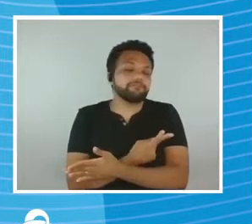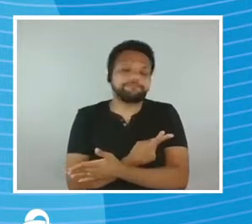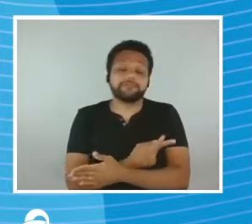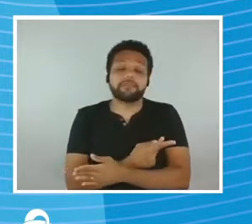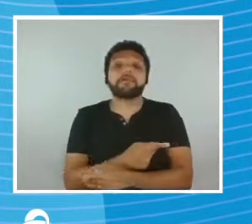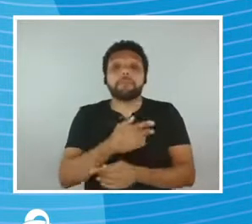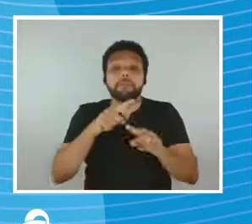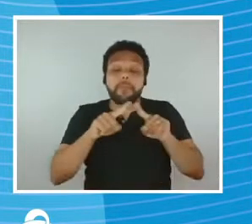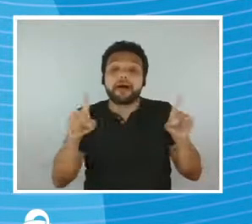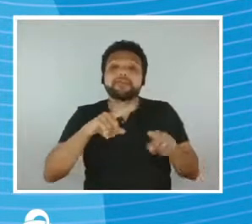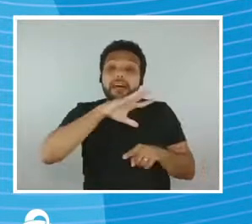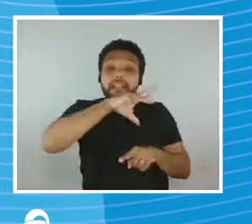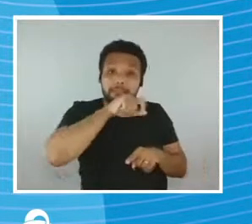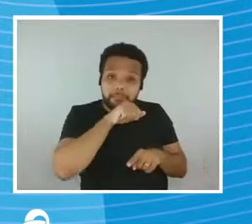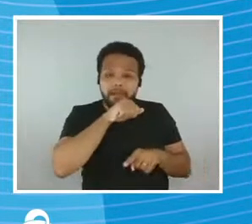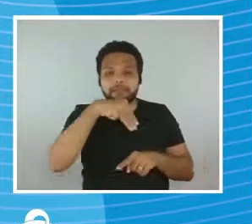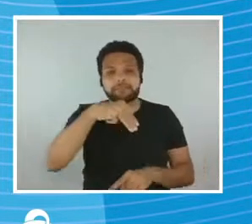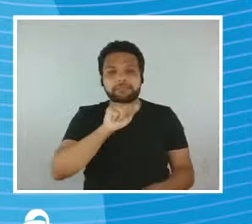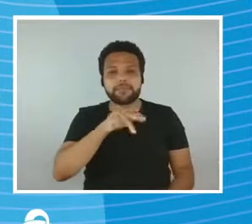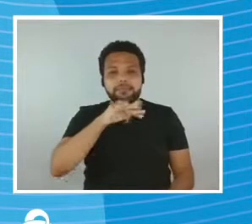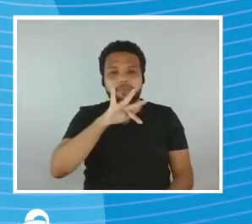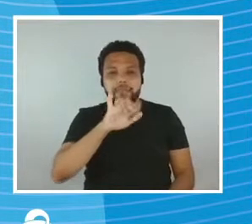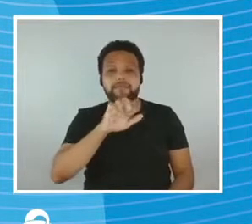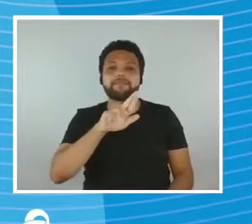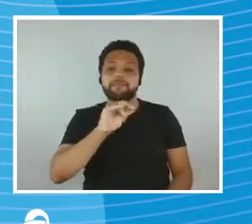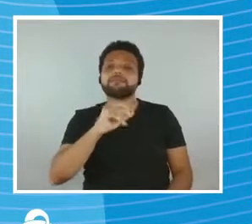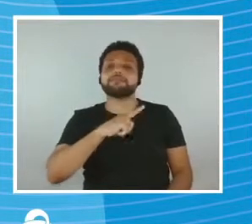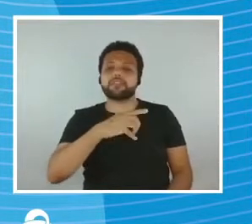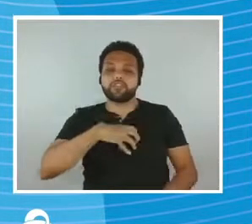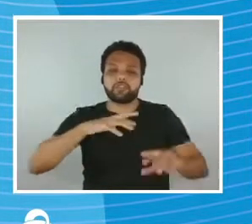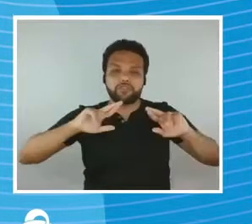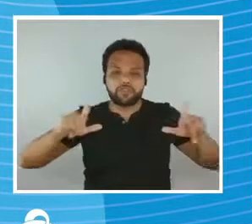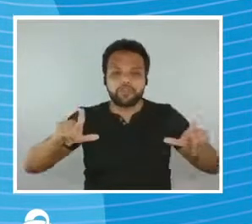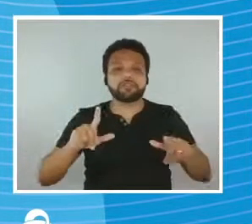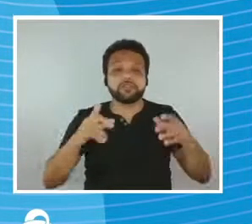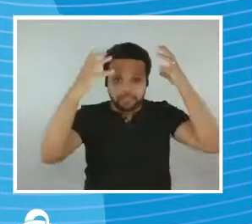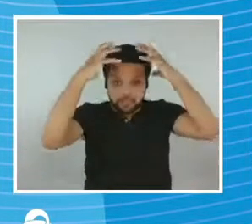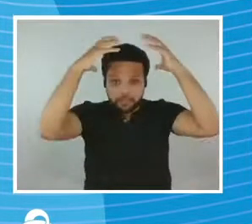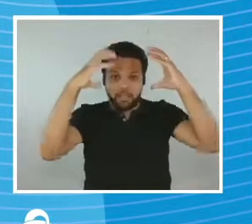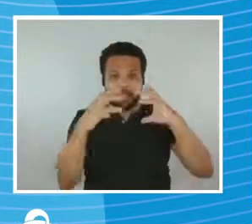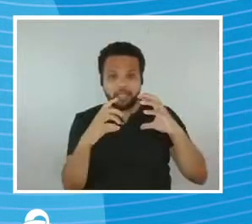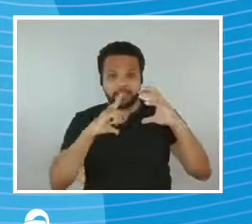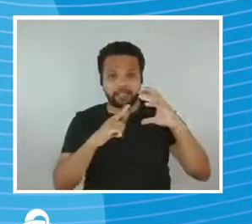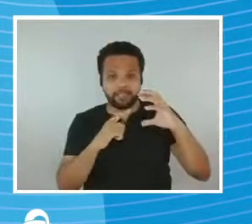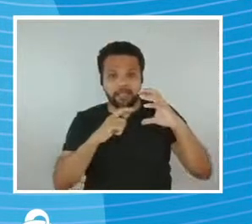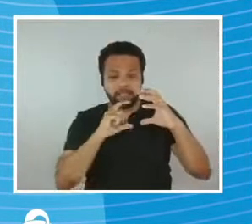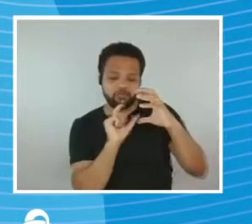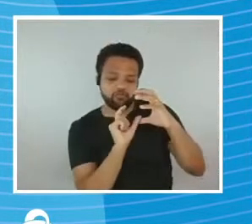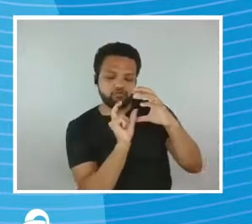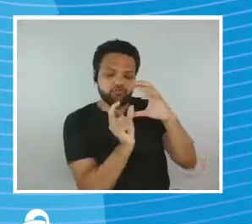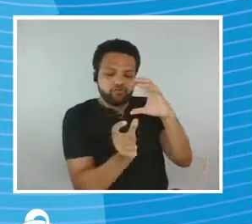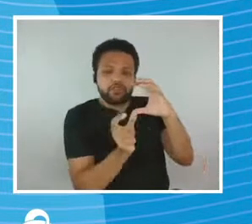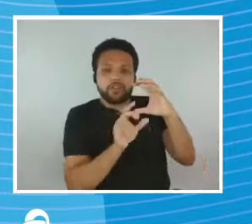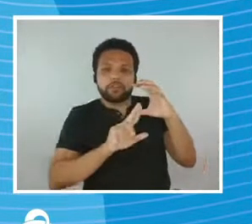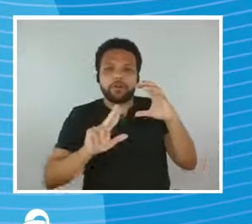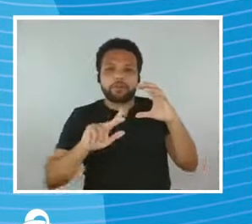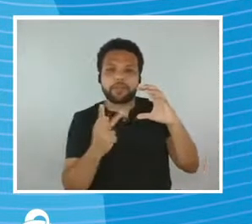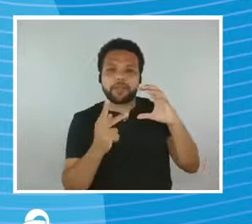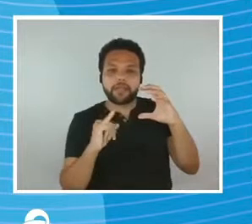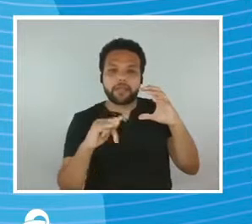é uma delas, aqui em vermelho. Essa região pode ser vista de novo aqui pequenininha, ampliada aqui, e aqui a gente